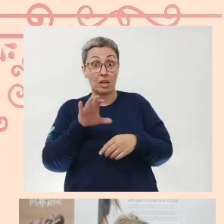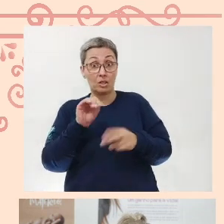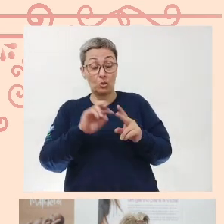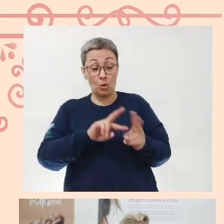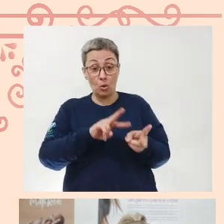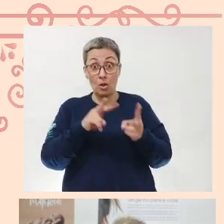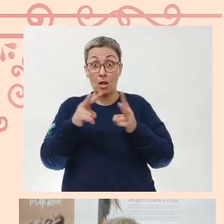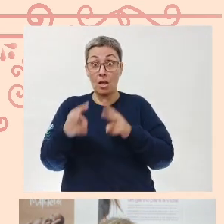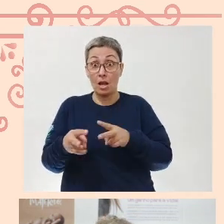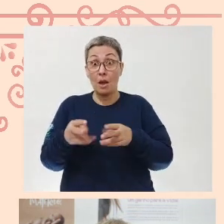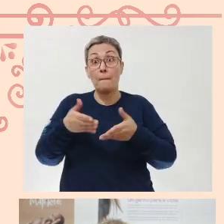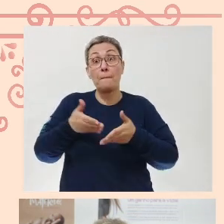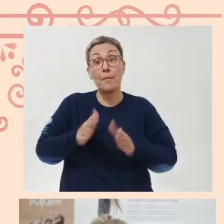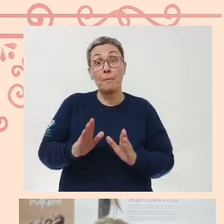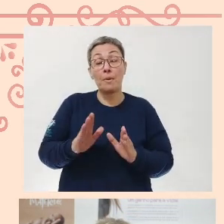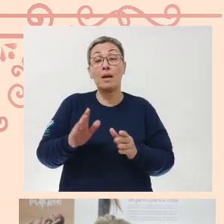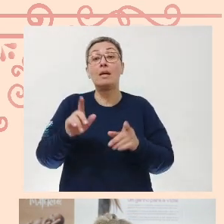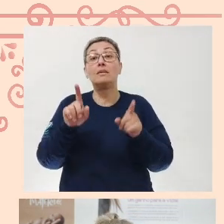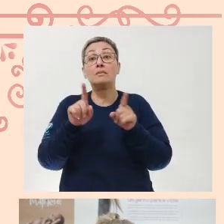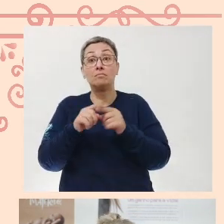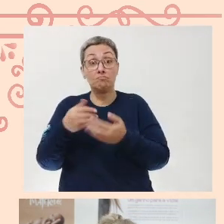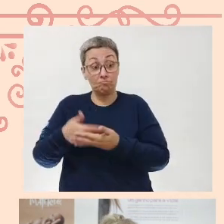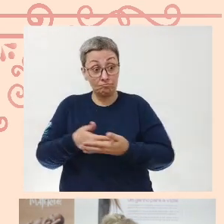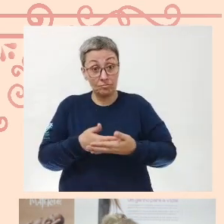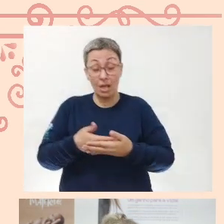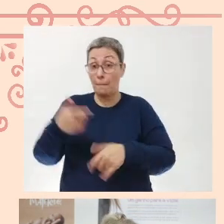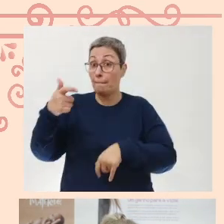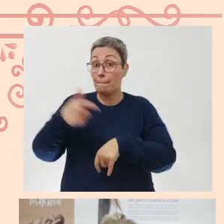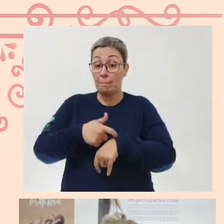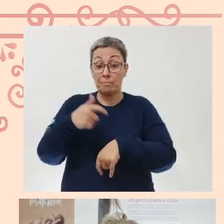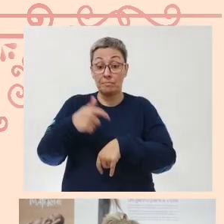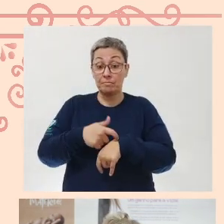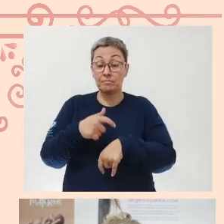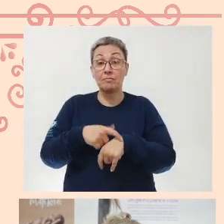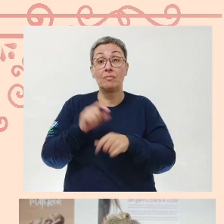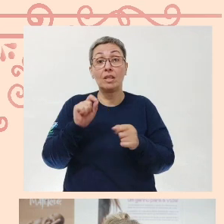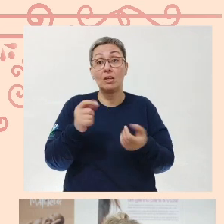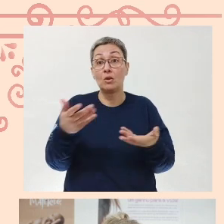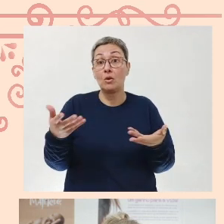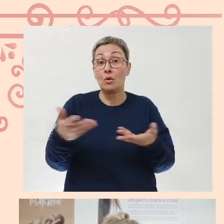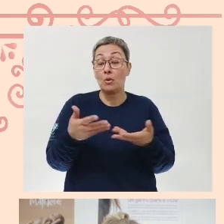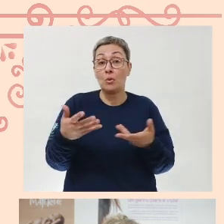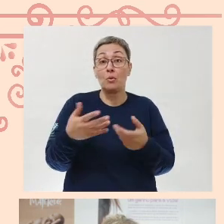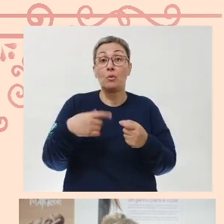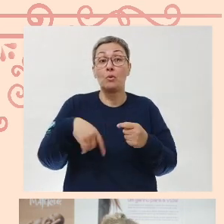do feto para o neonato. Nesse momento,